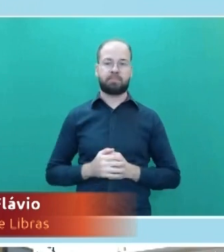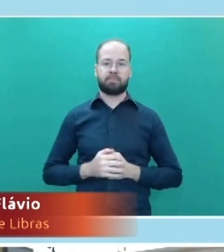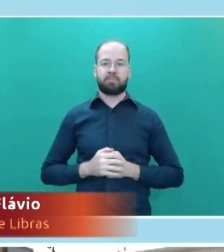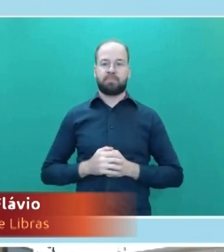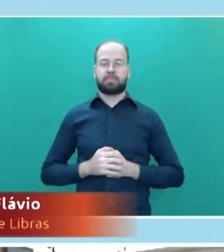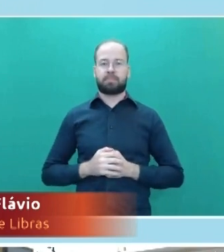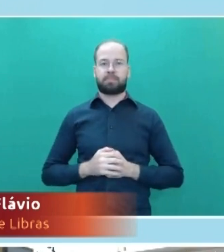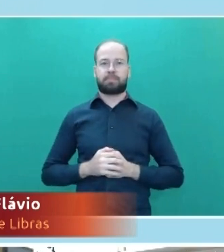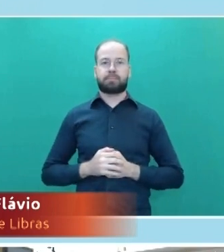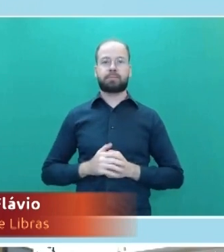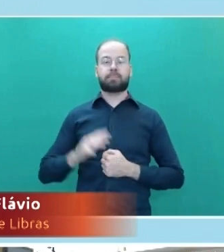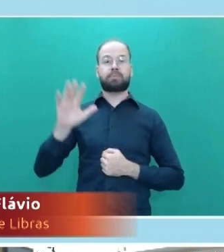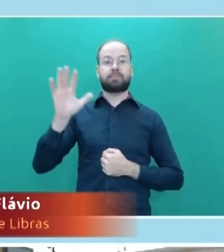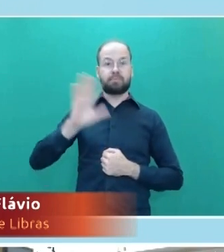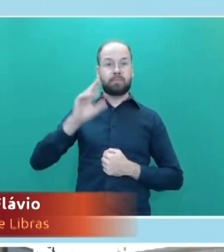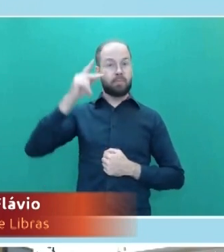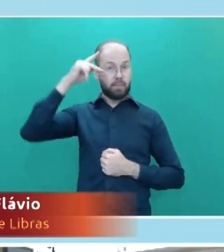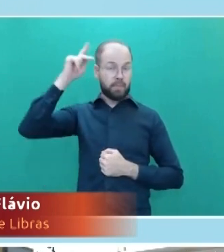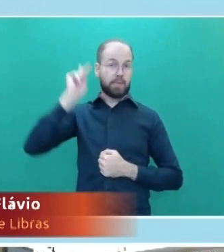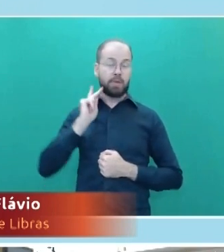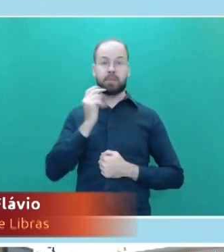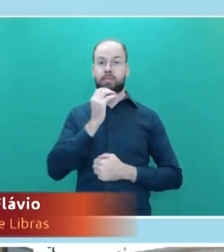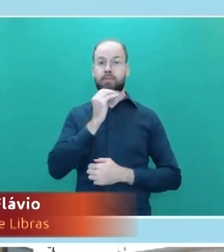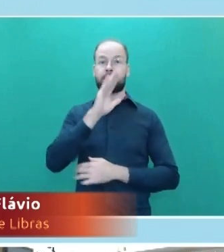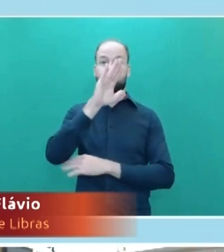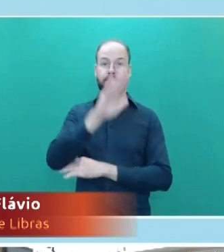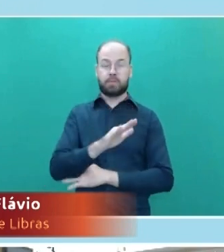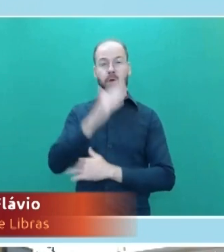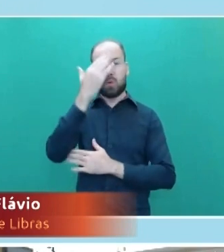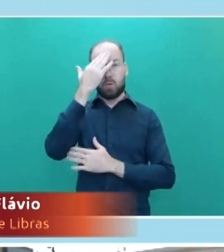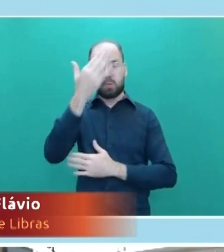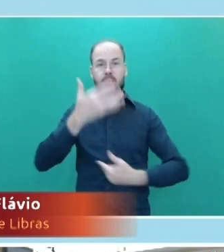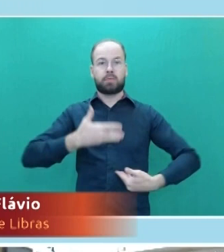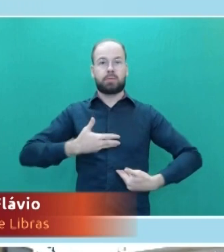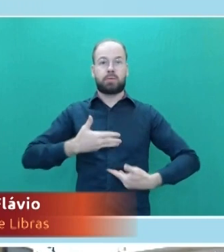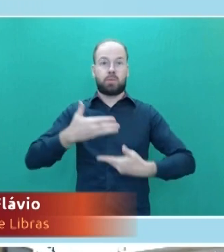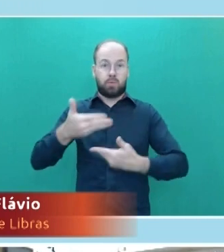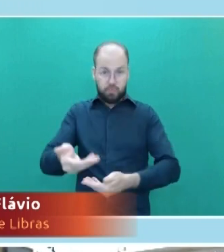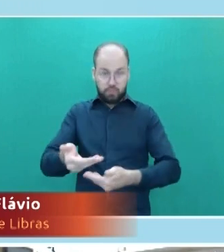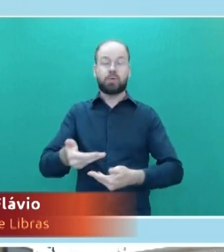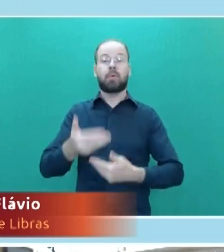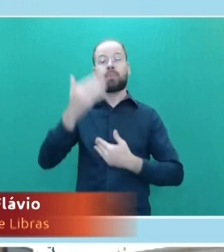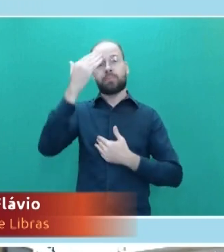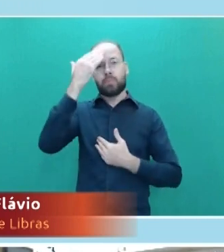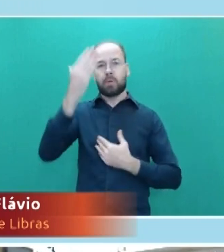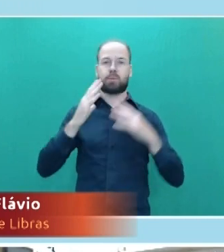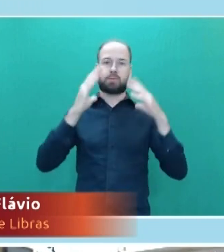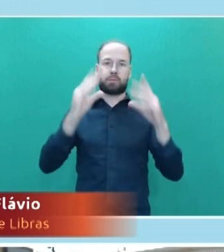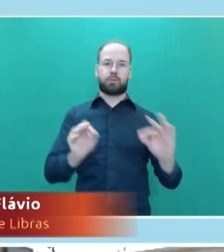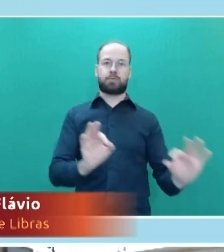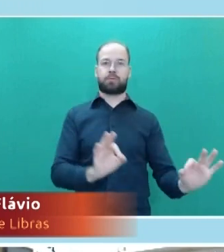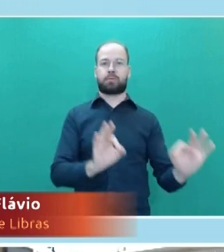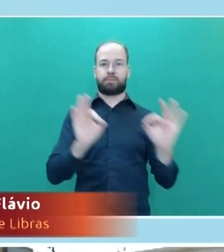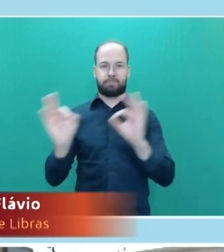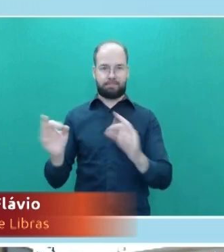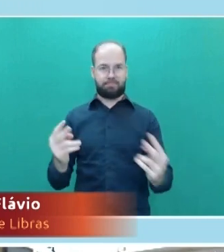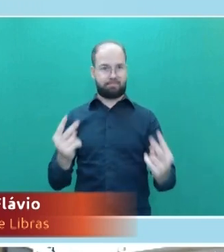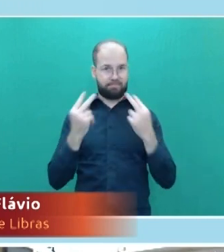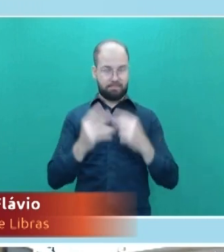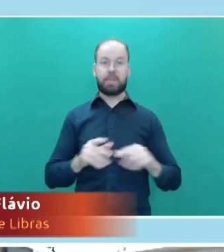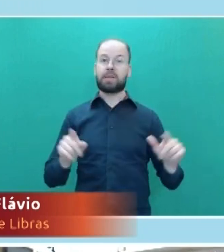boa tarde, obrigado pelo convite, boa tarde a todos que nos assistem, boa tarde também ao Marco